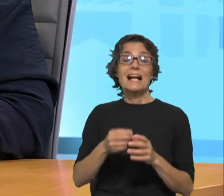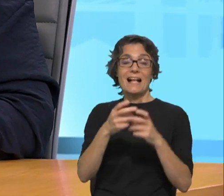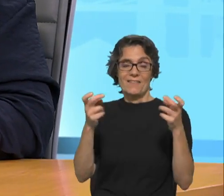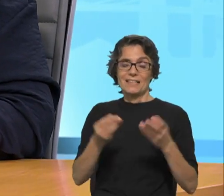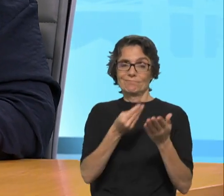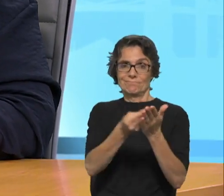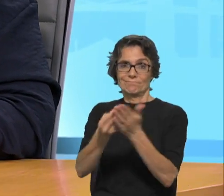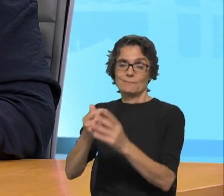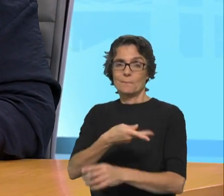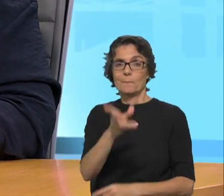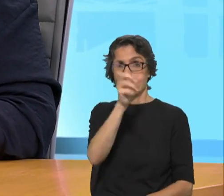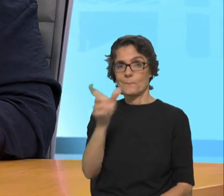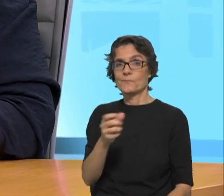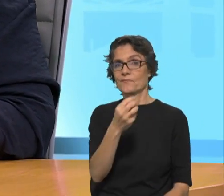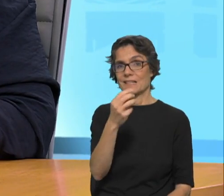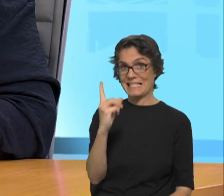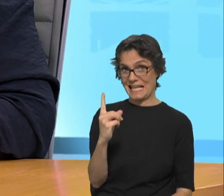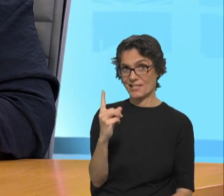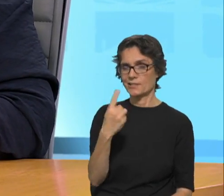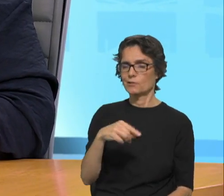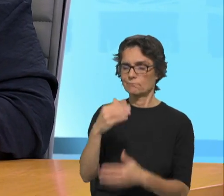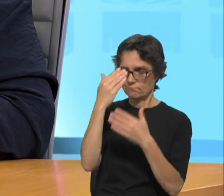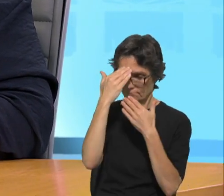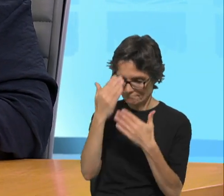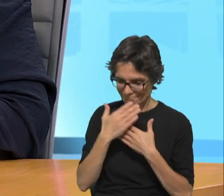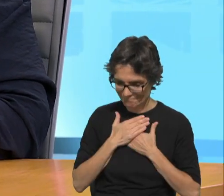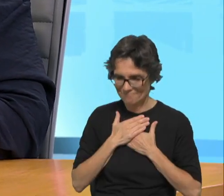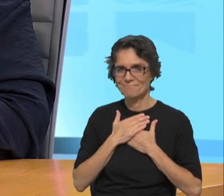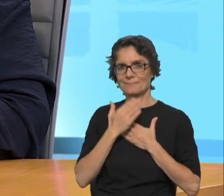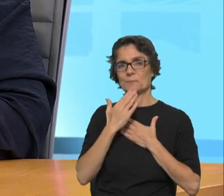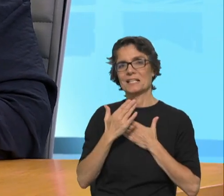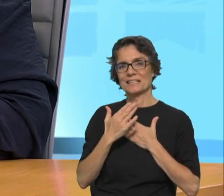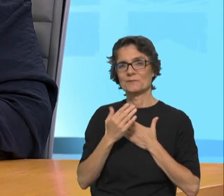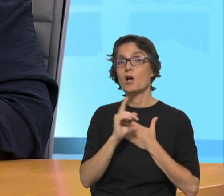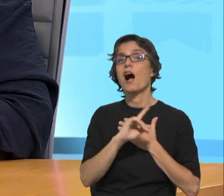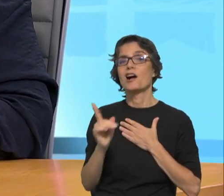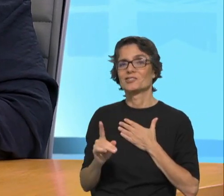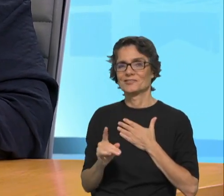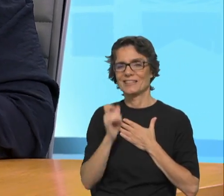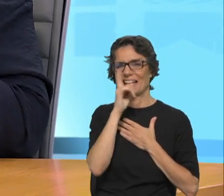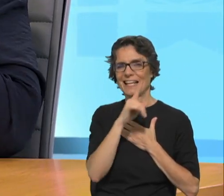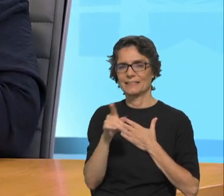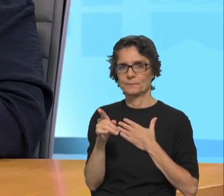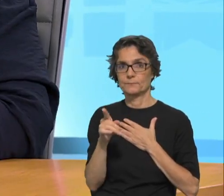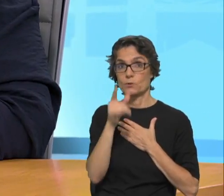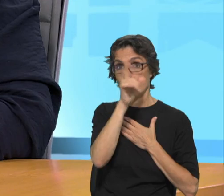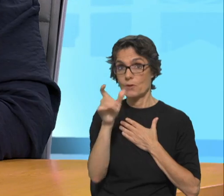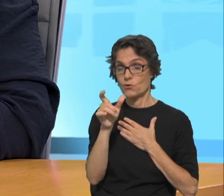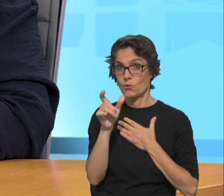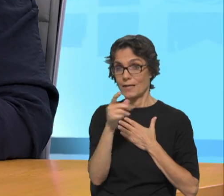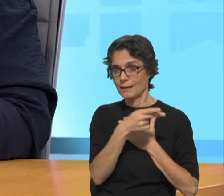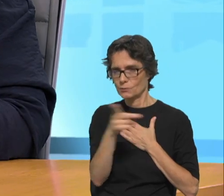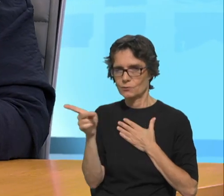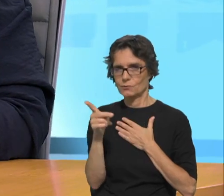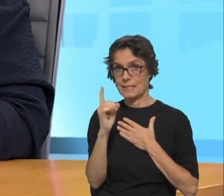que estamos infinitamente agradecidas e que são pessoas que têm uma coisa em comum, que